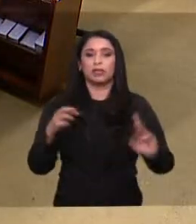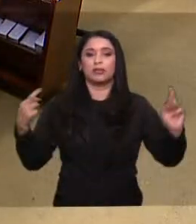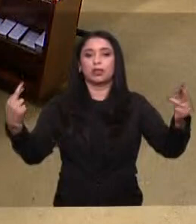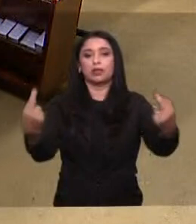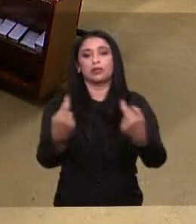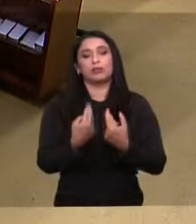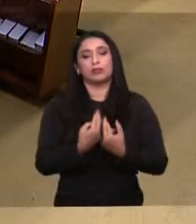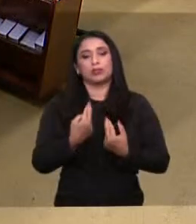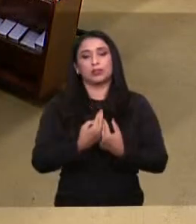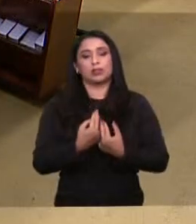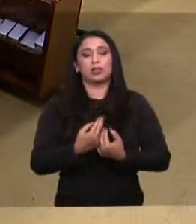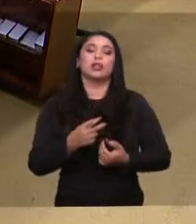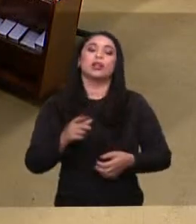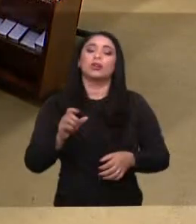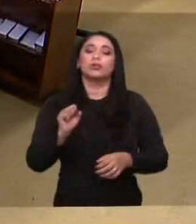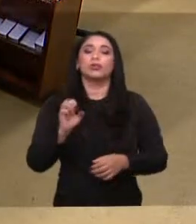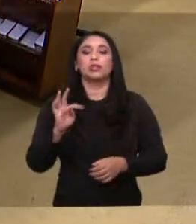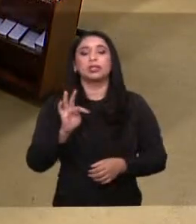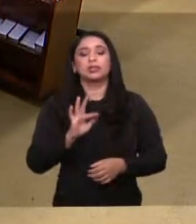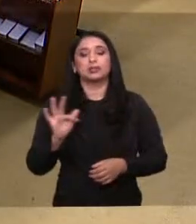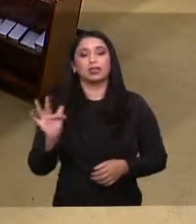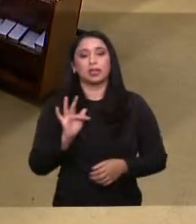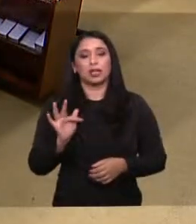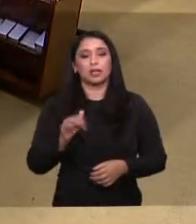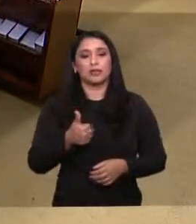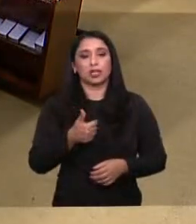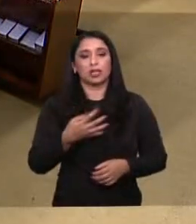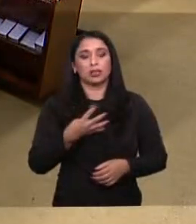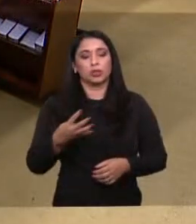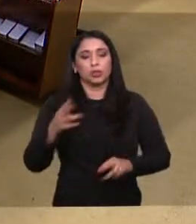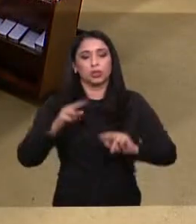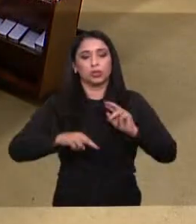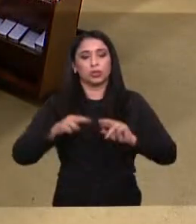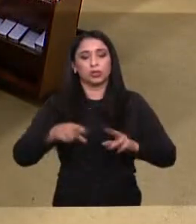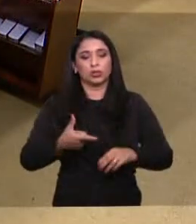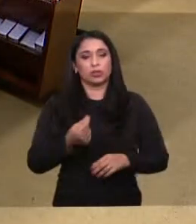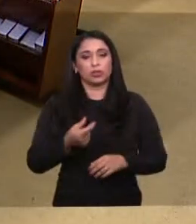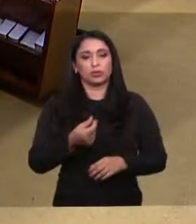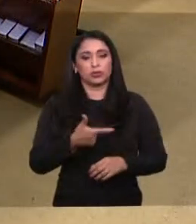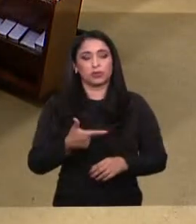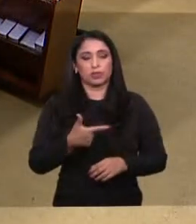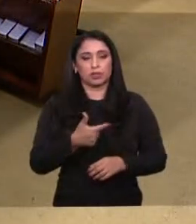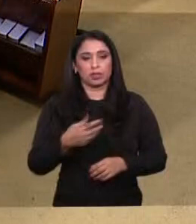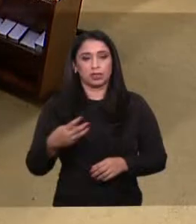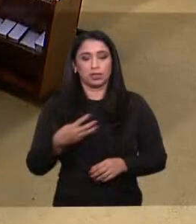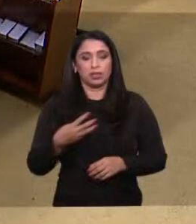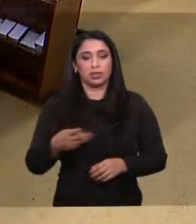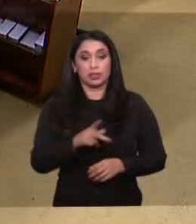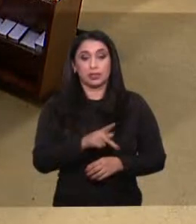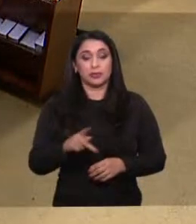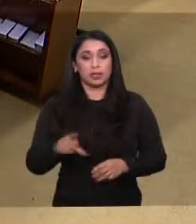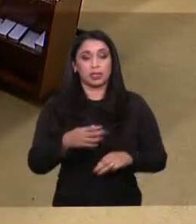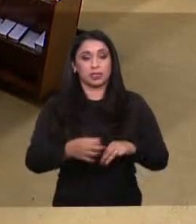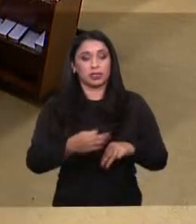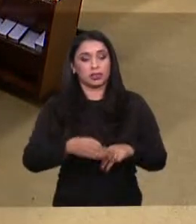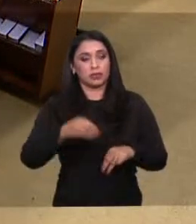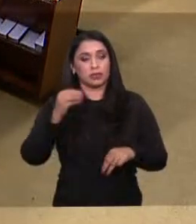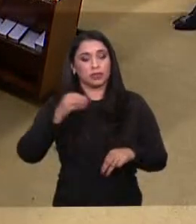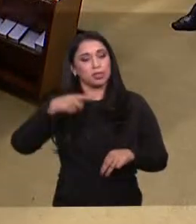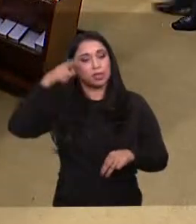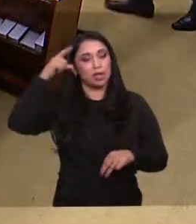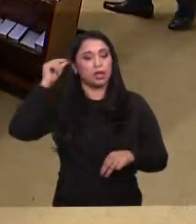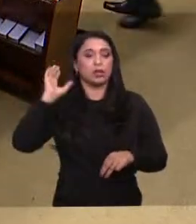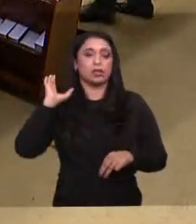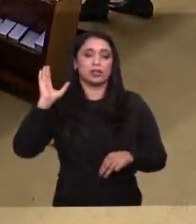do plenário do Supremo Tribunal Federal, realizada em 14 de junho de 2023. Presidência da senhora ministra Rosa